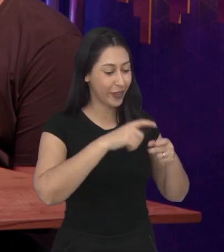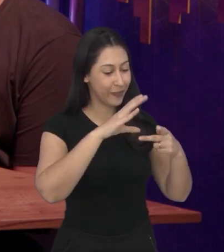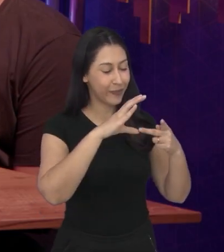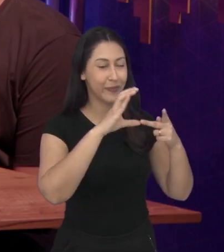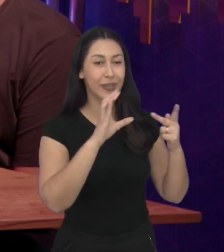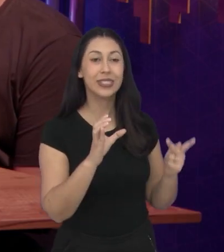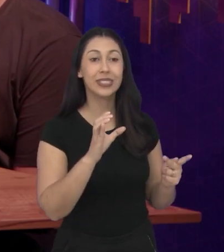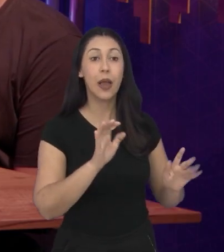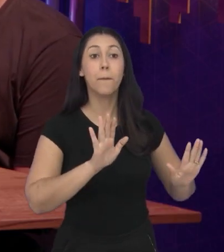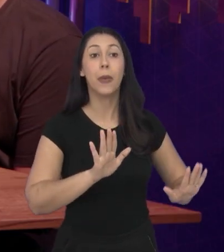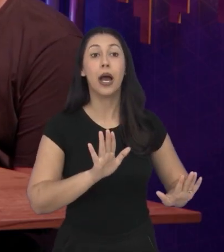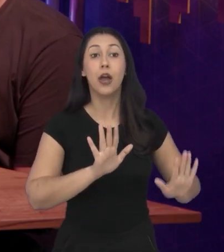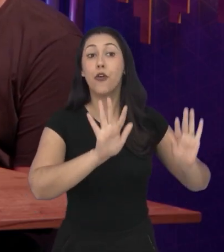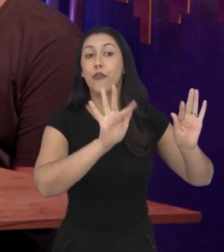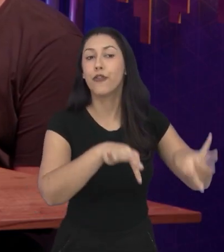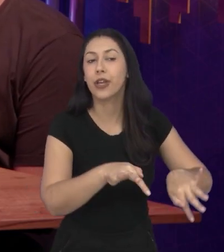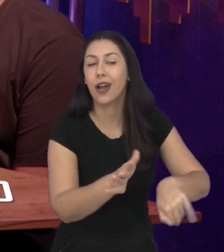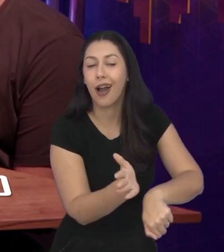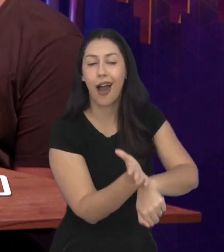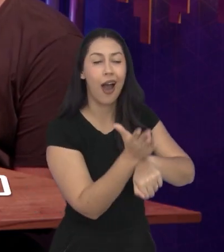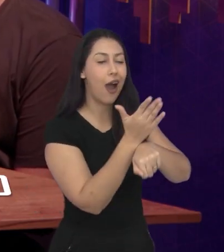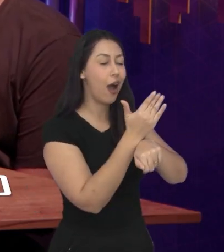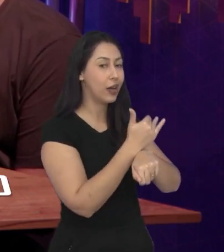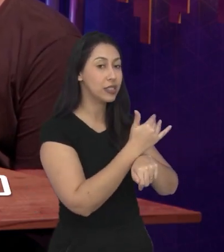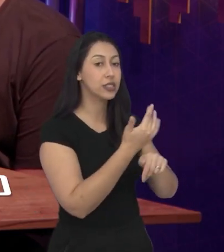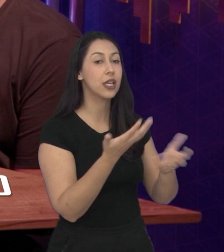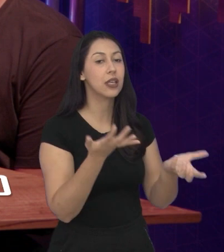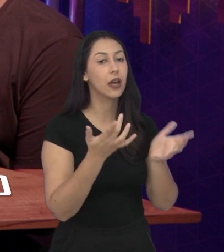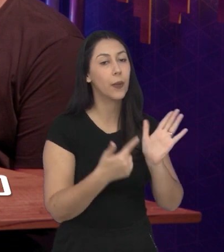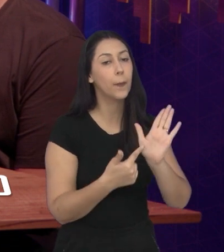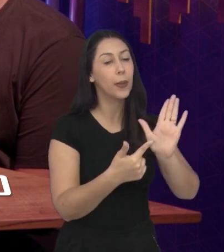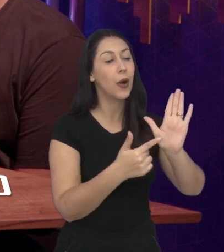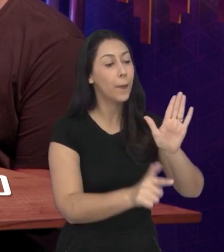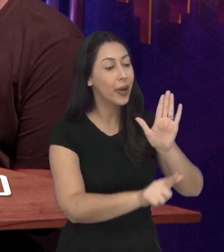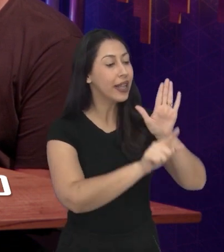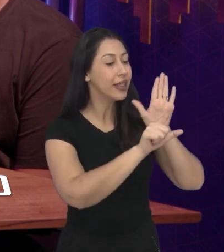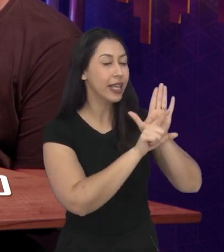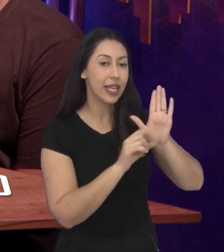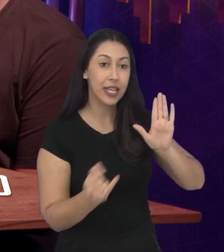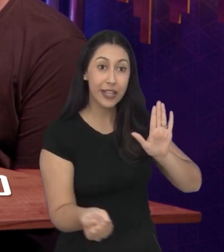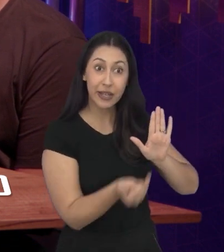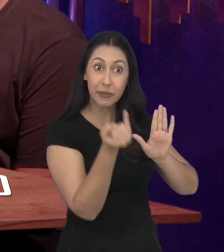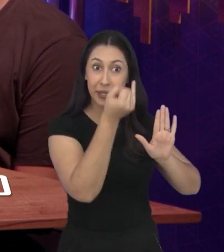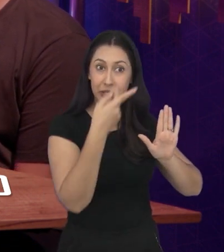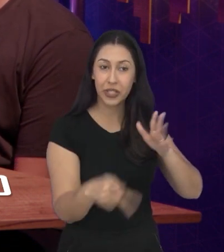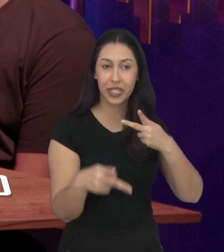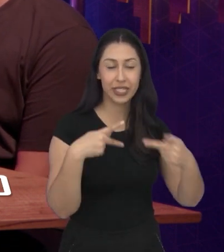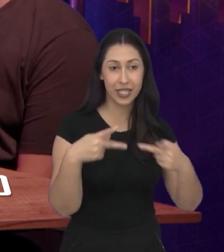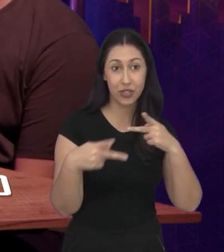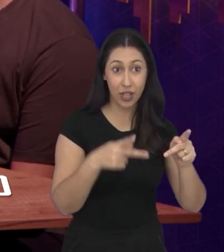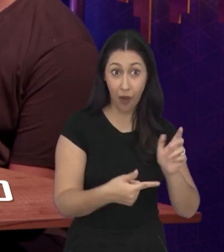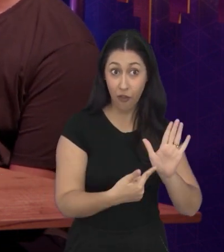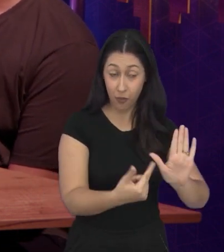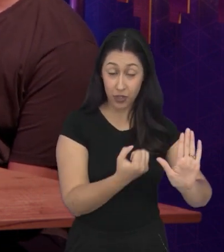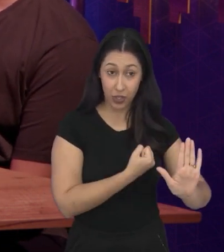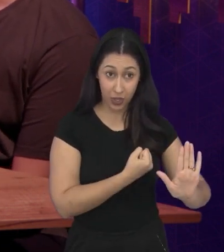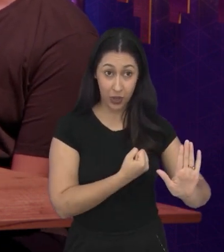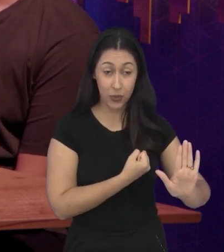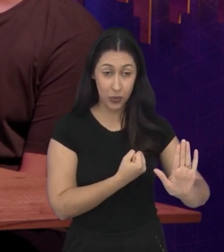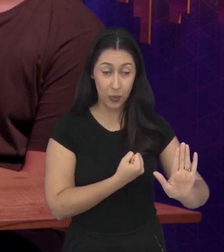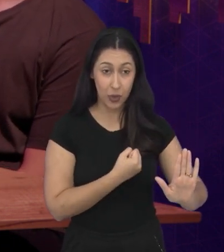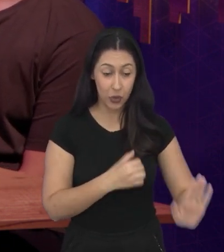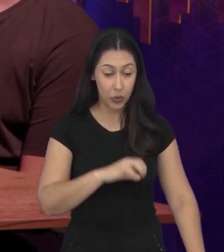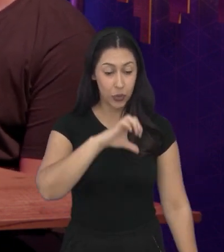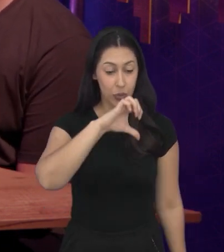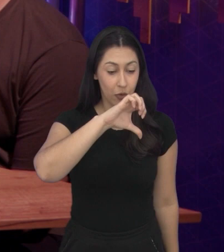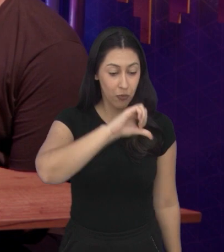Estamos de volta com o Pode Ser e antes de acabar o programa, gente, quero falar de uma lei que é bem importante que a gente tem aqui na cidade, vou passar um número para vocês,